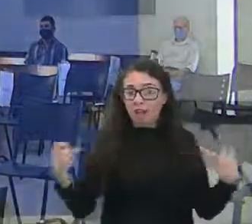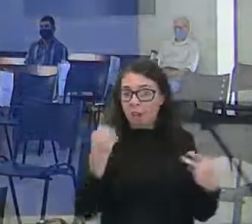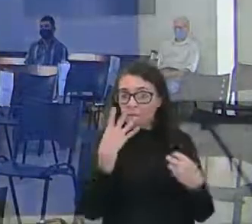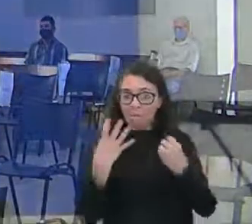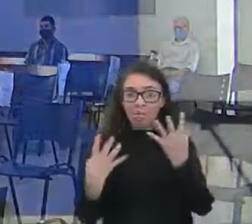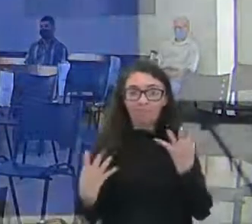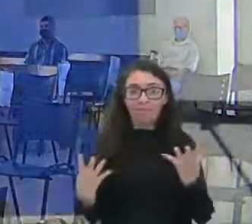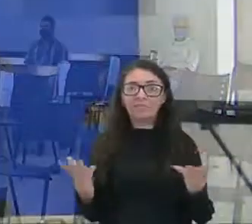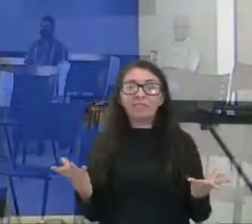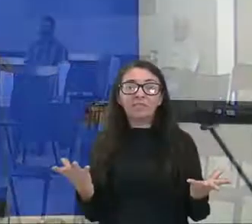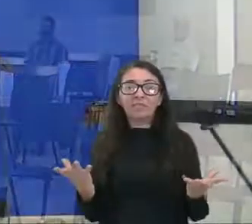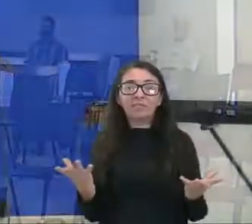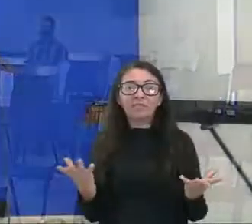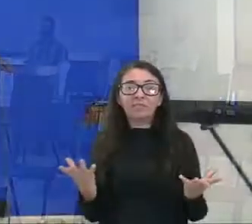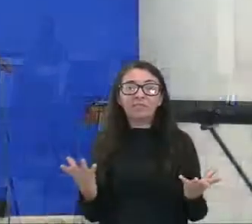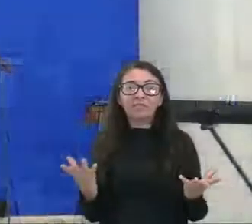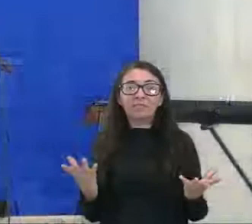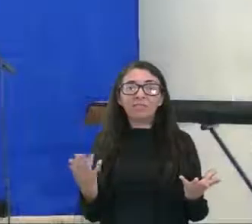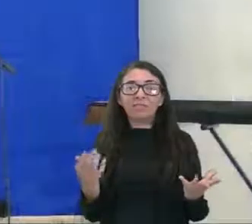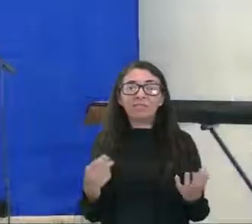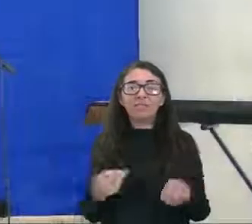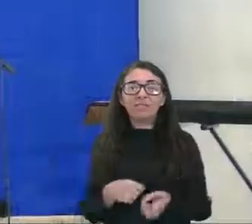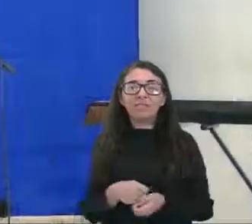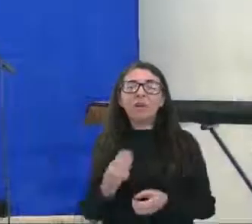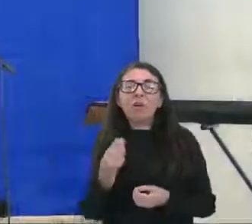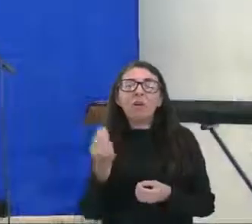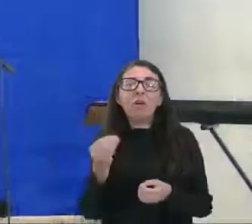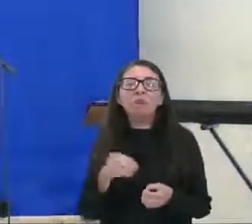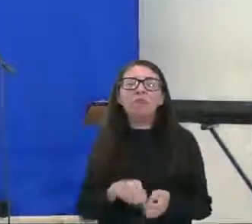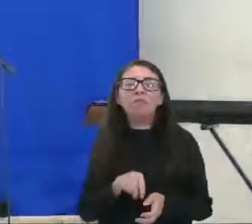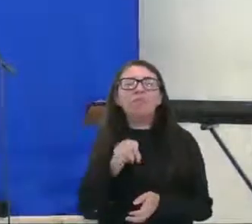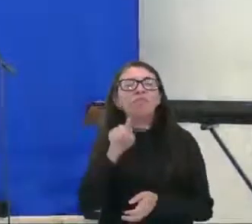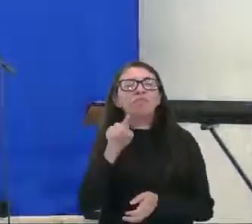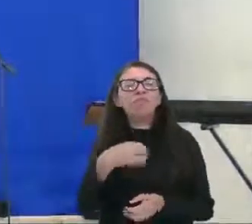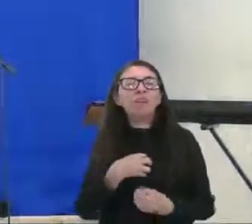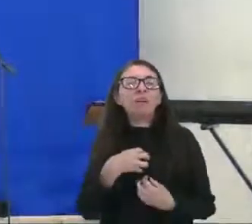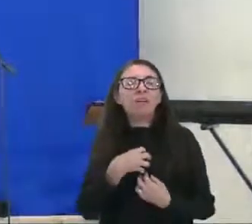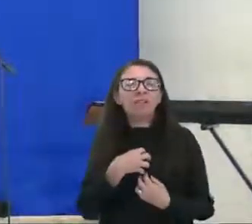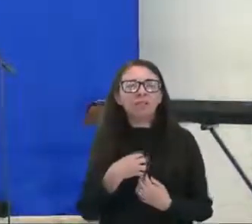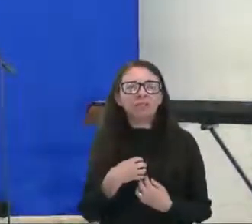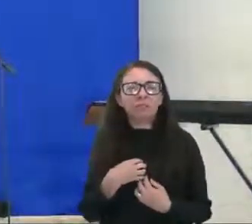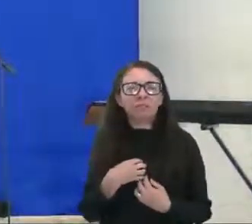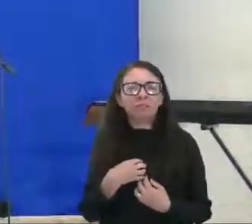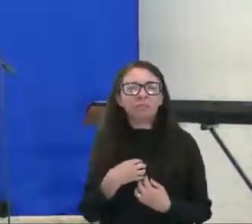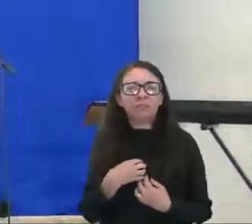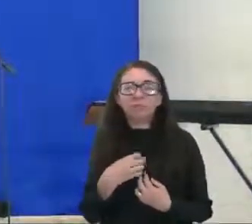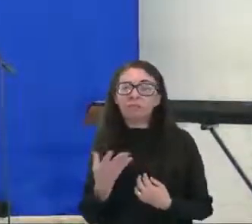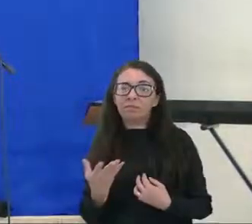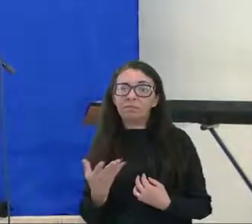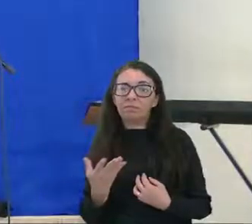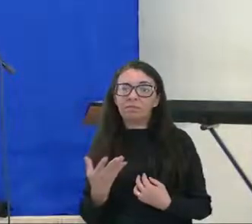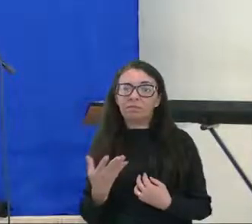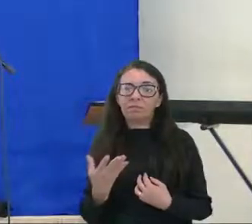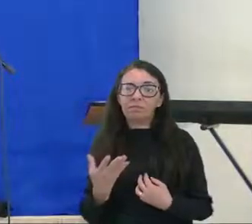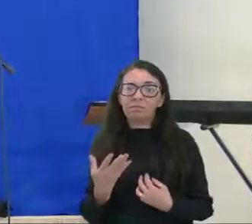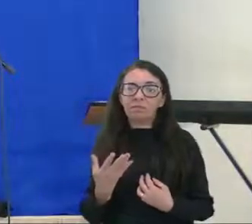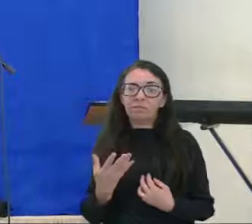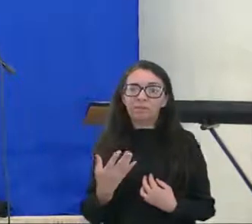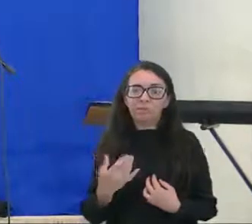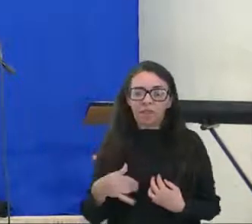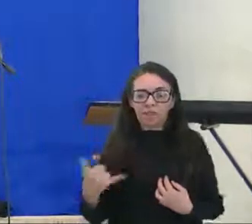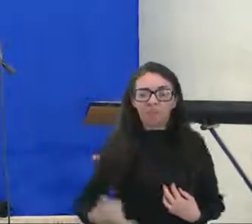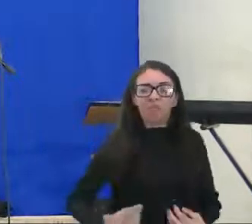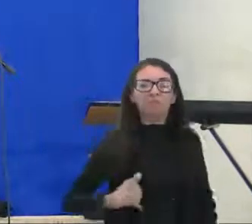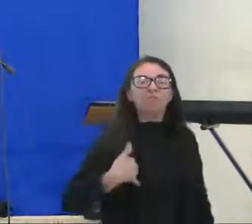falar. Mas na realidade da vida, irmão Leonardo, pastor Leonardo,